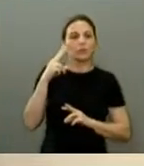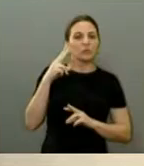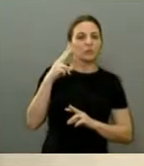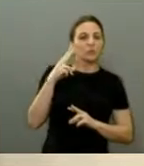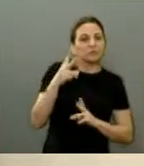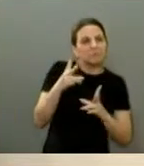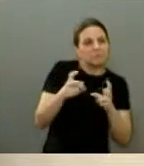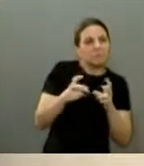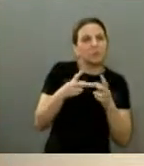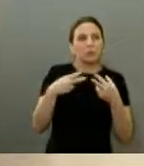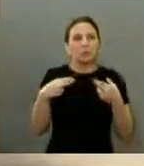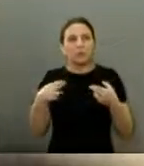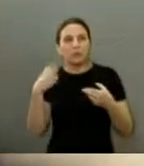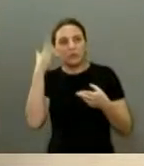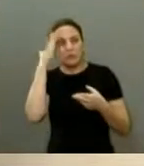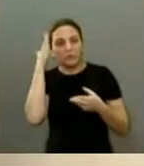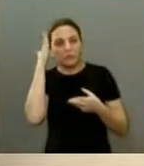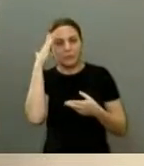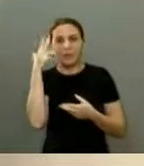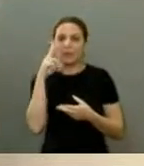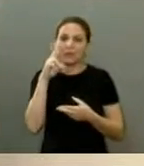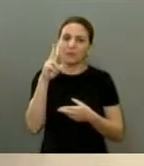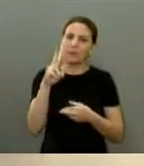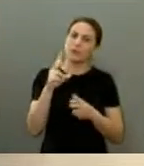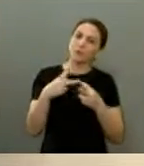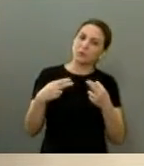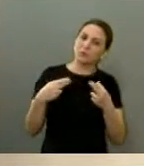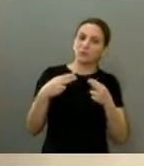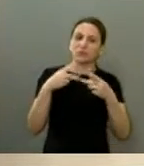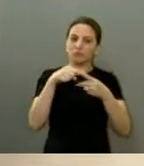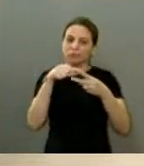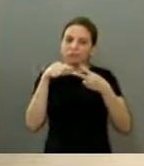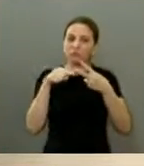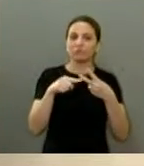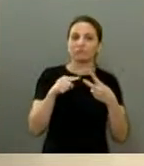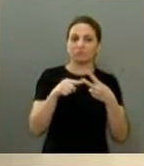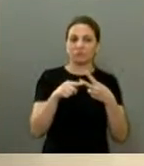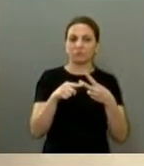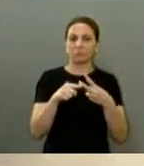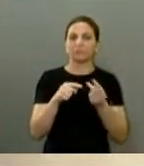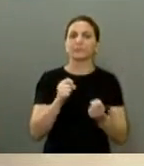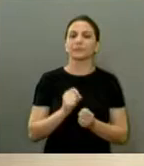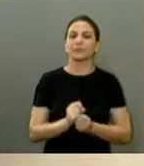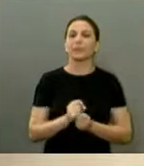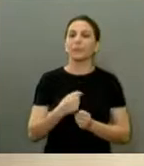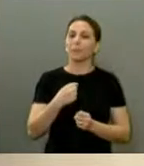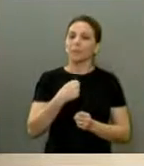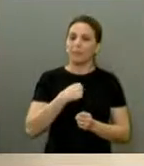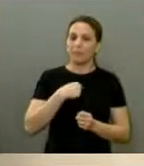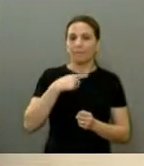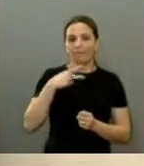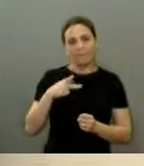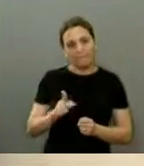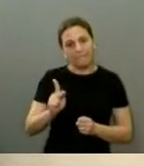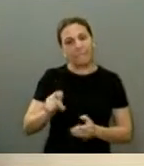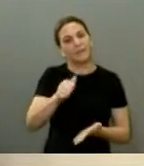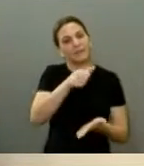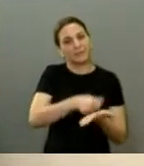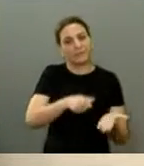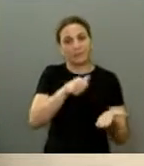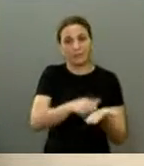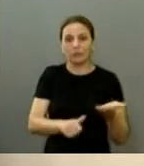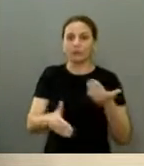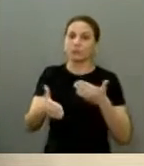lado. Então, isso aí é uma coisa que eu me bato sempre. Entendeu? Mas de qualquer